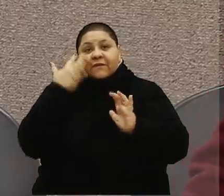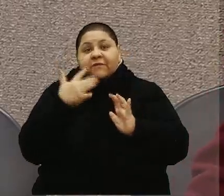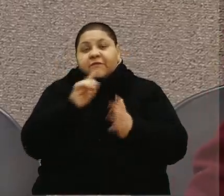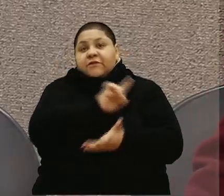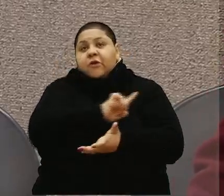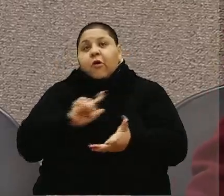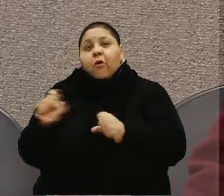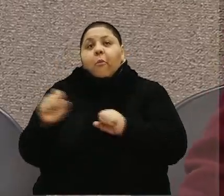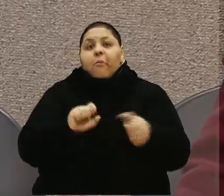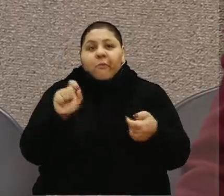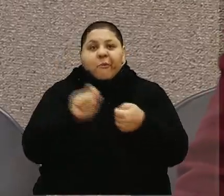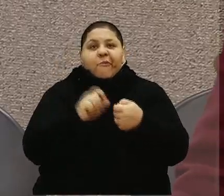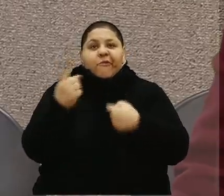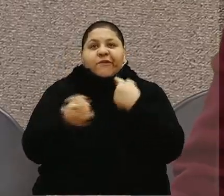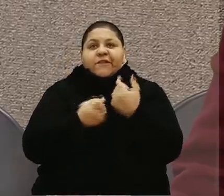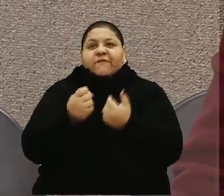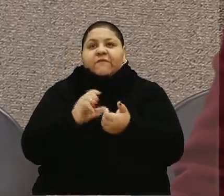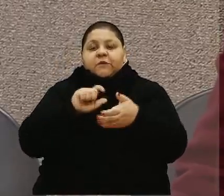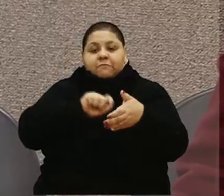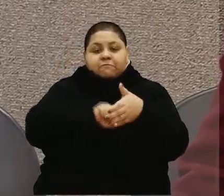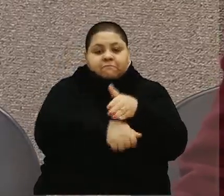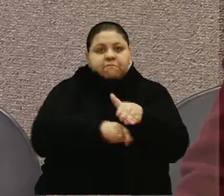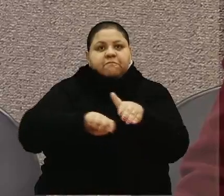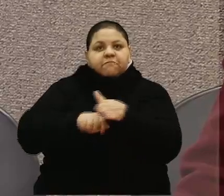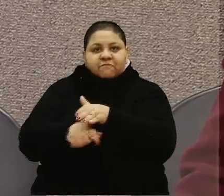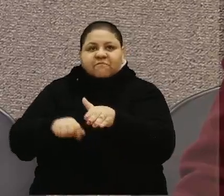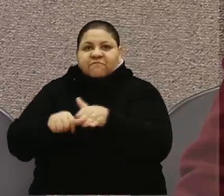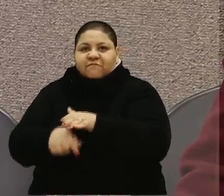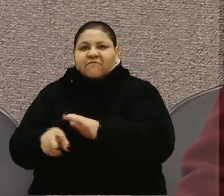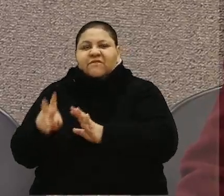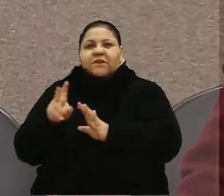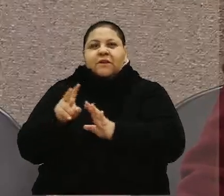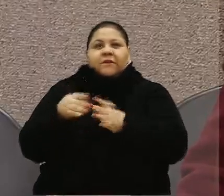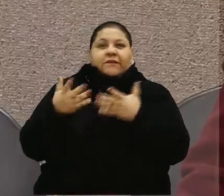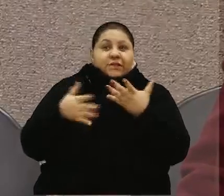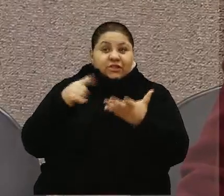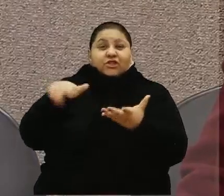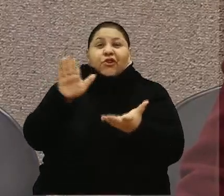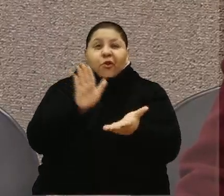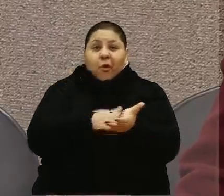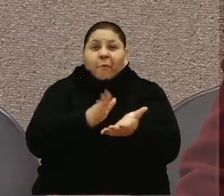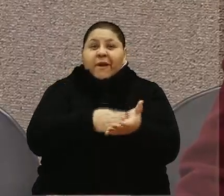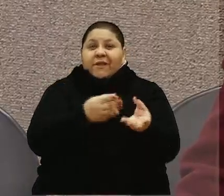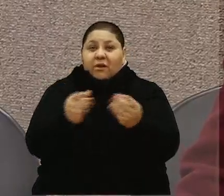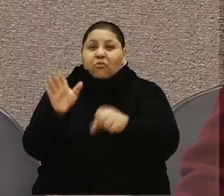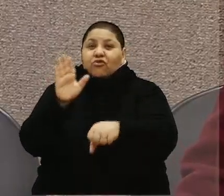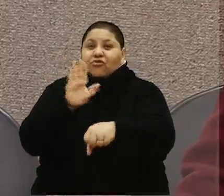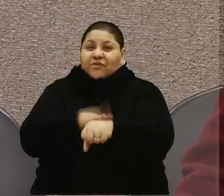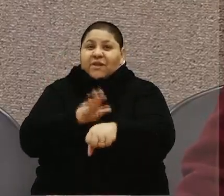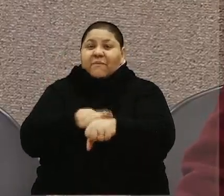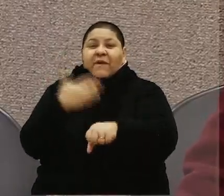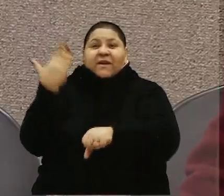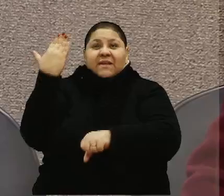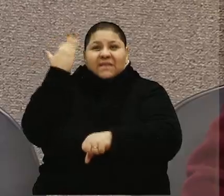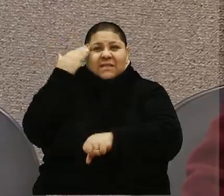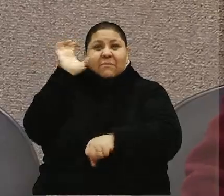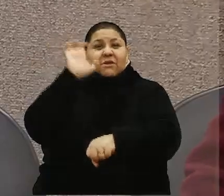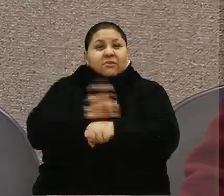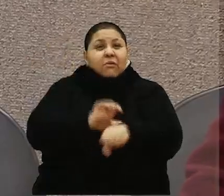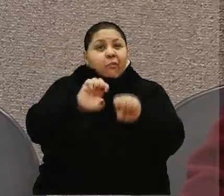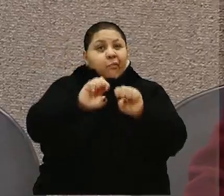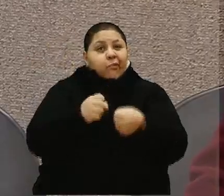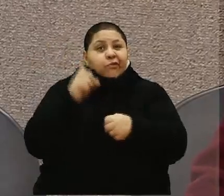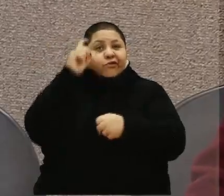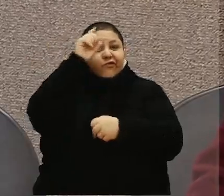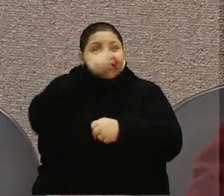governo poder fazer alguns investimentos, né, que a gente vinha cobrando há tanto tempo e sabia de um Estado quebrado e difícil de